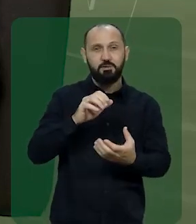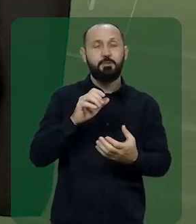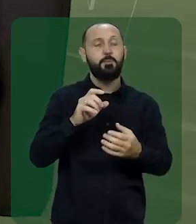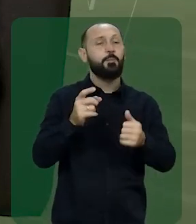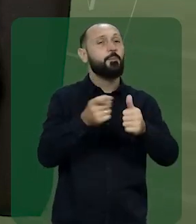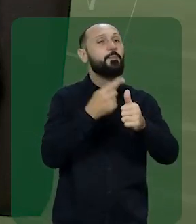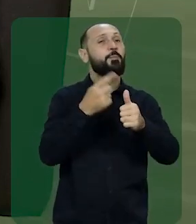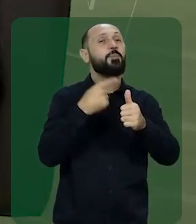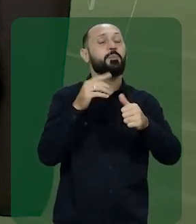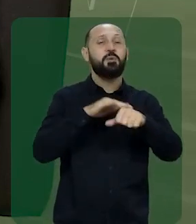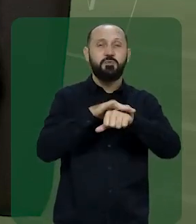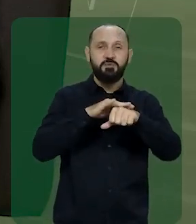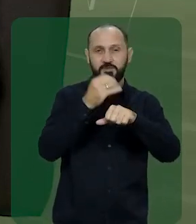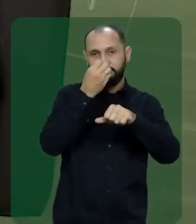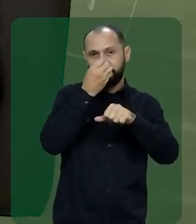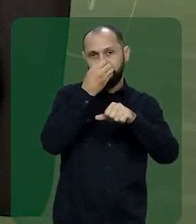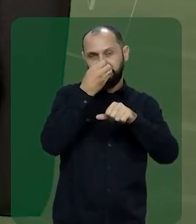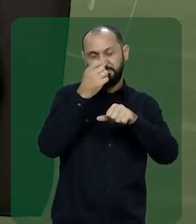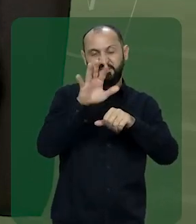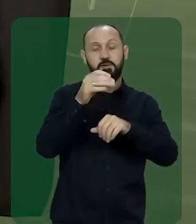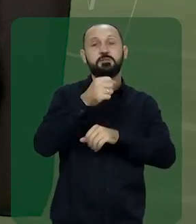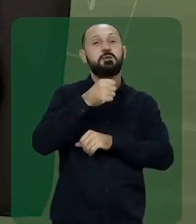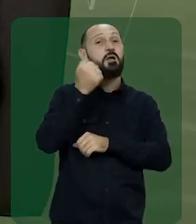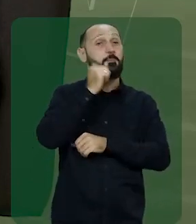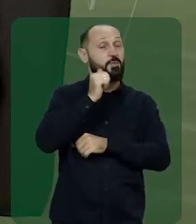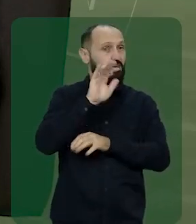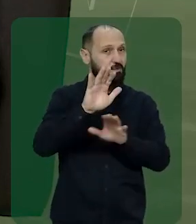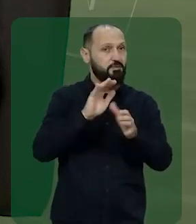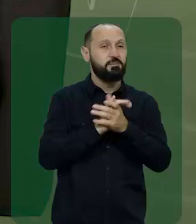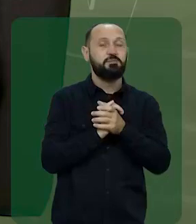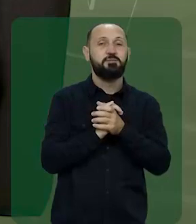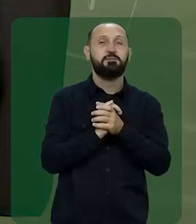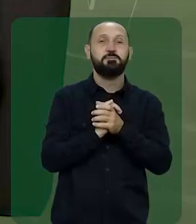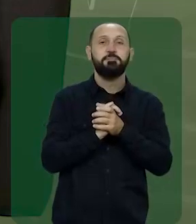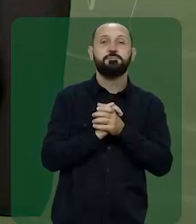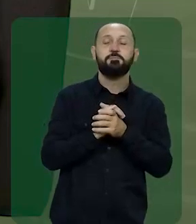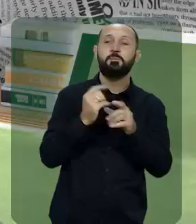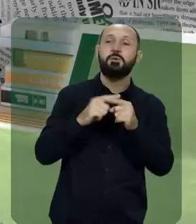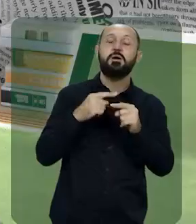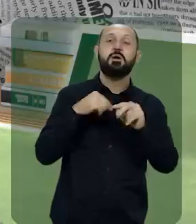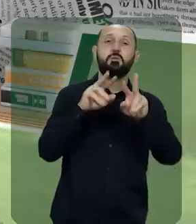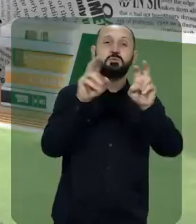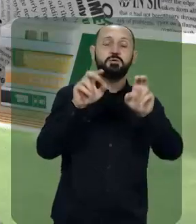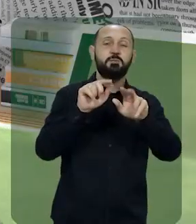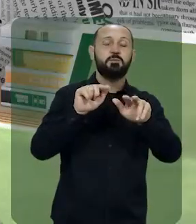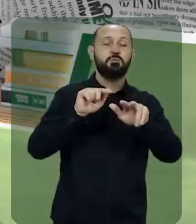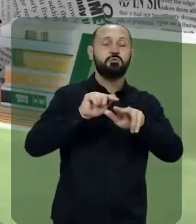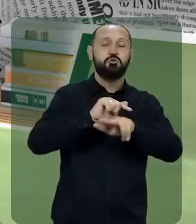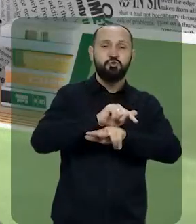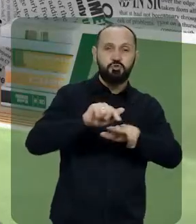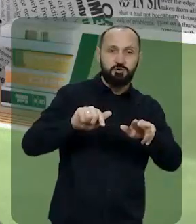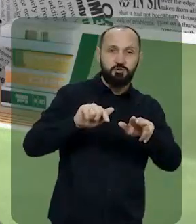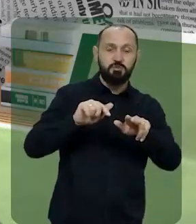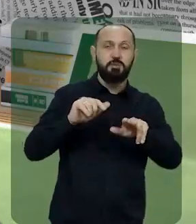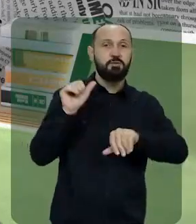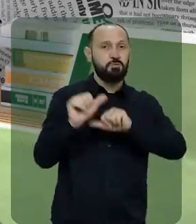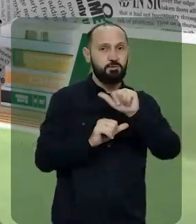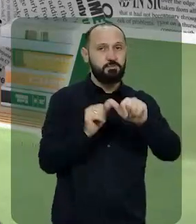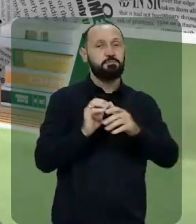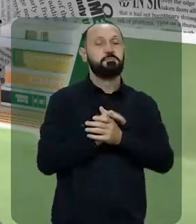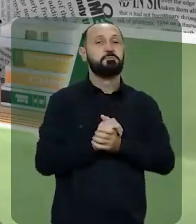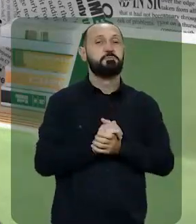Idoso para Estatuto da Pessoa Idosa? Bom, o Estatuto do Idoso, primeiro eu vou